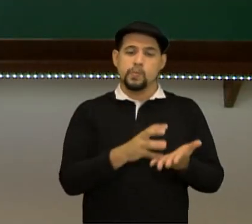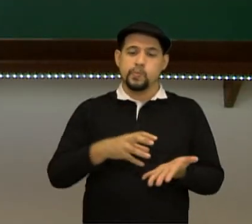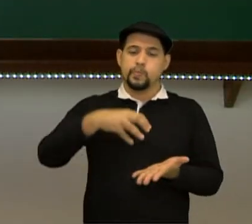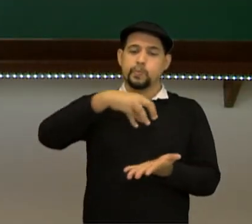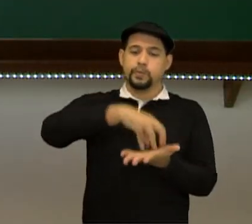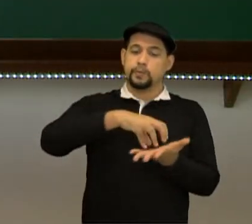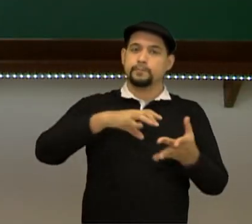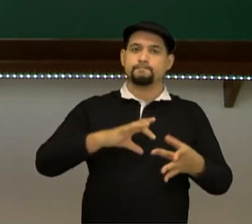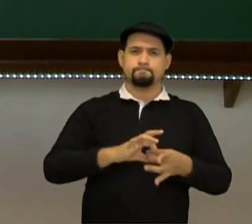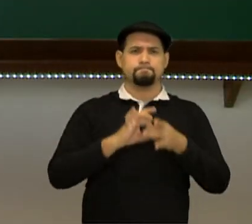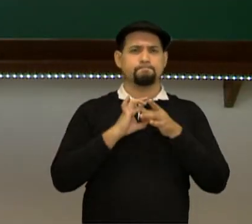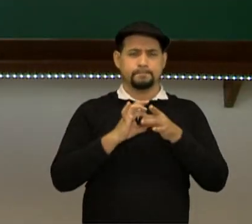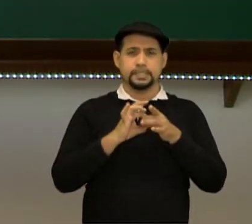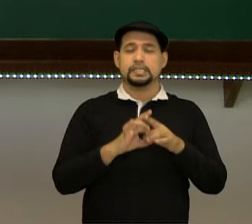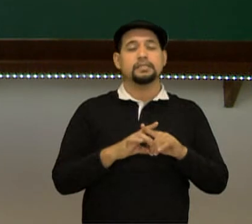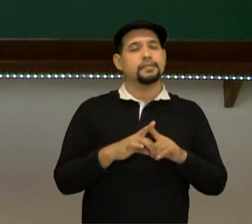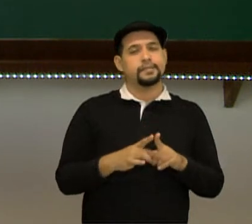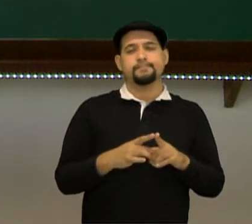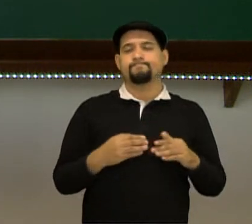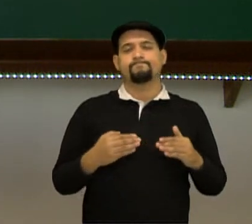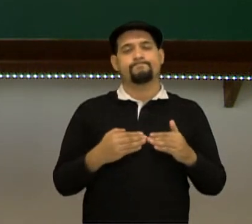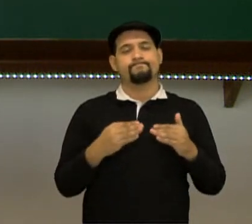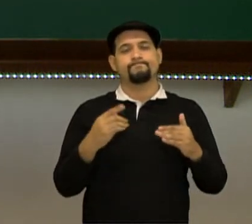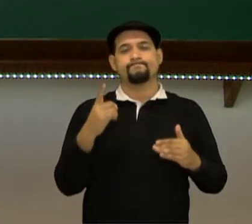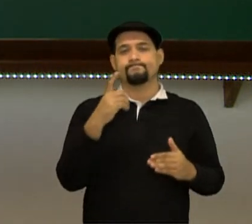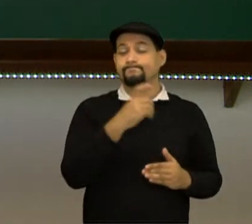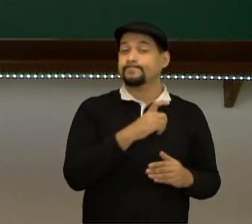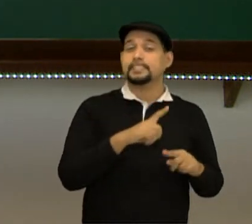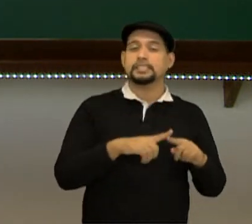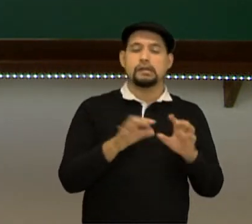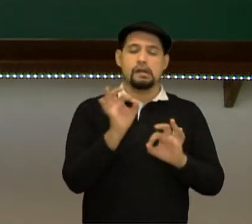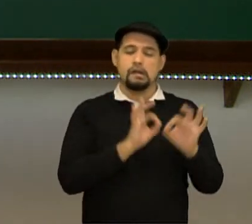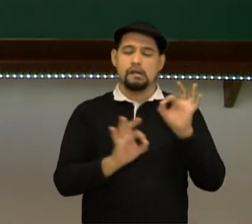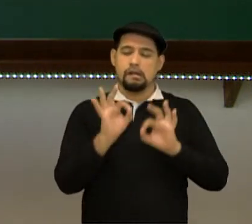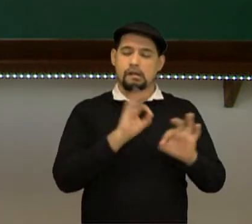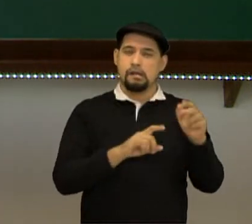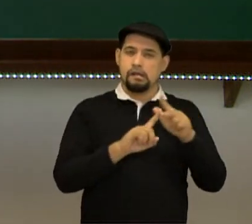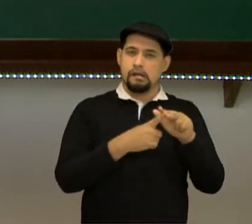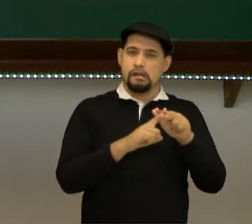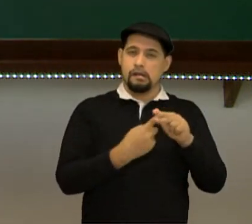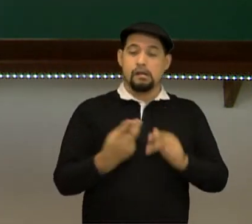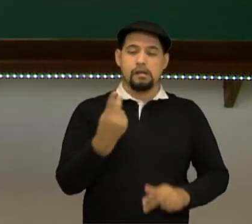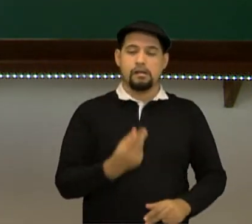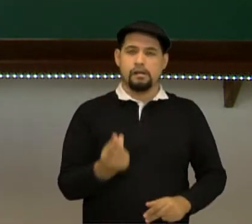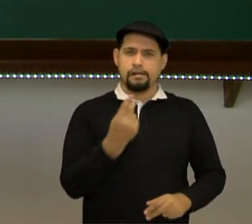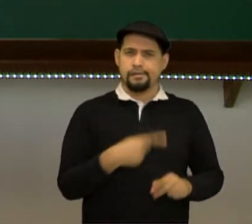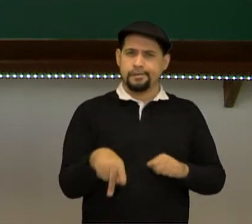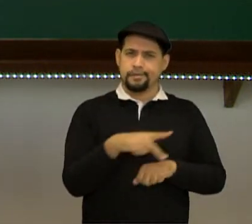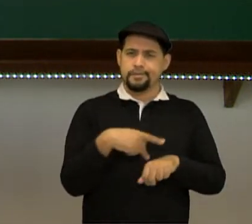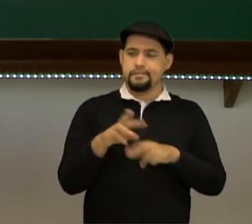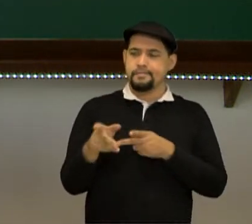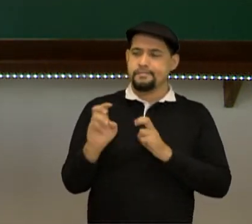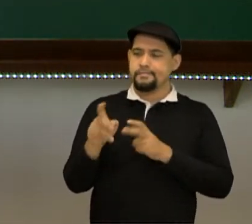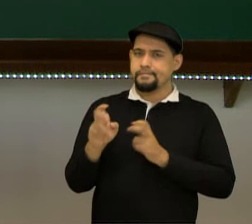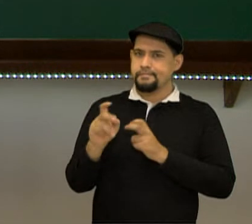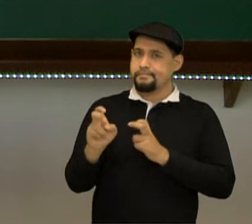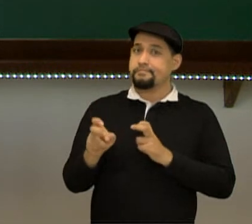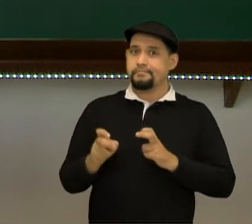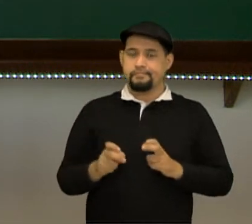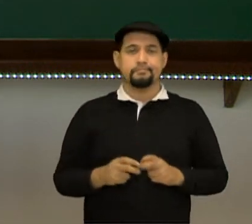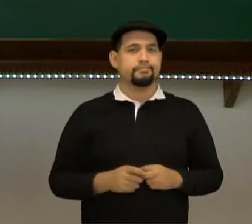história da União que não deu conta de regularizar a economia entre os países percebe-se